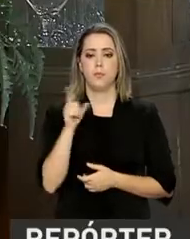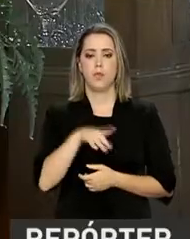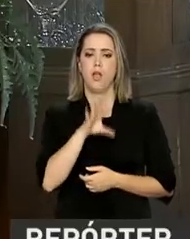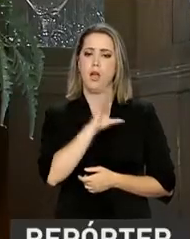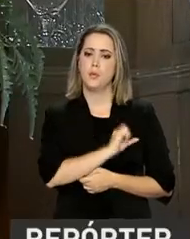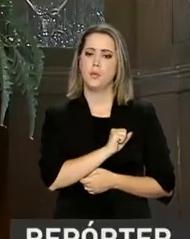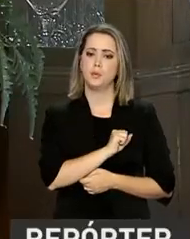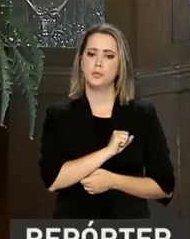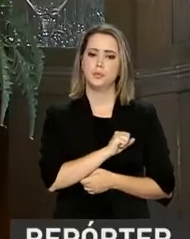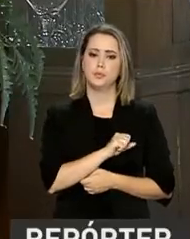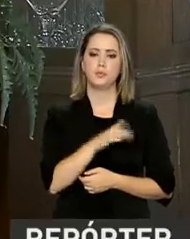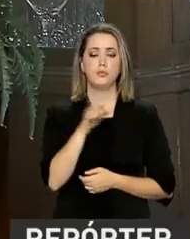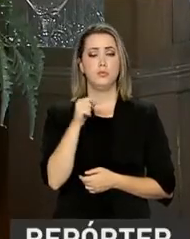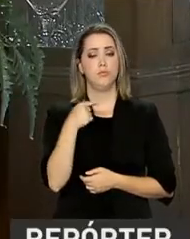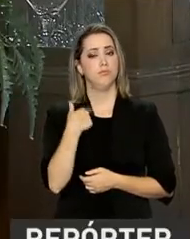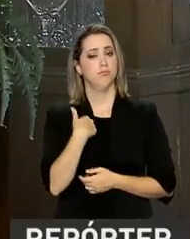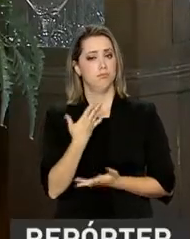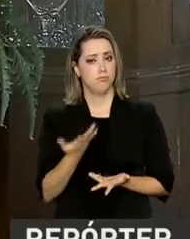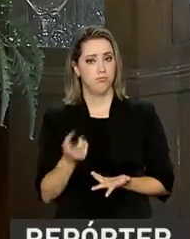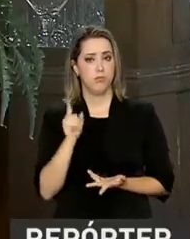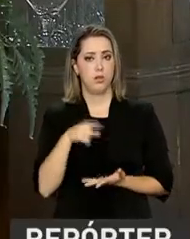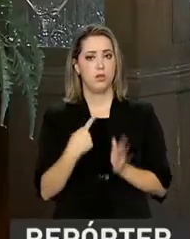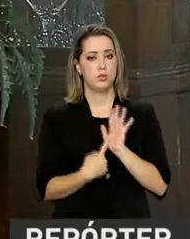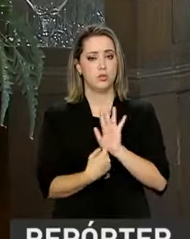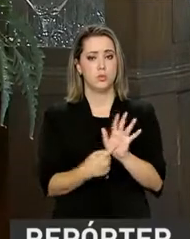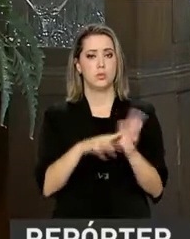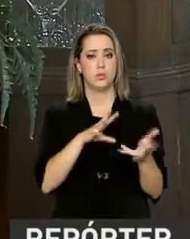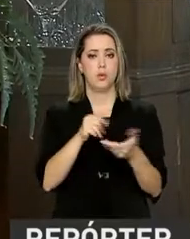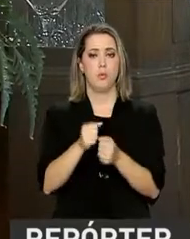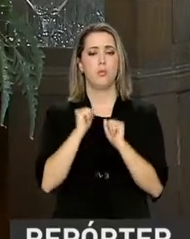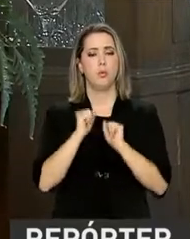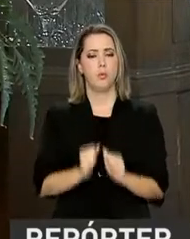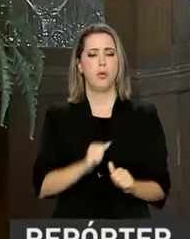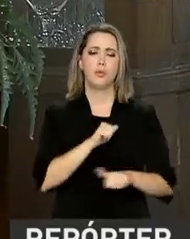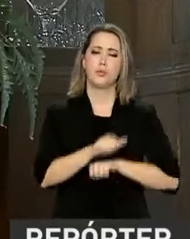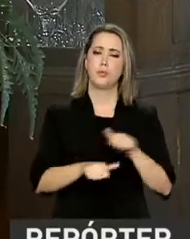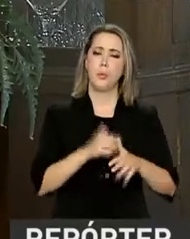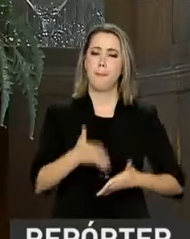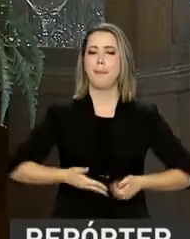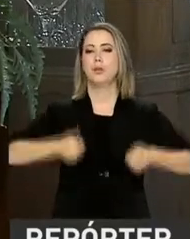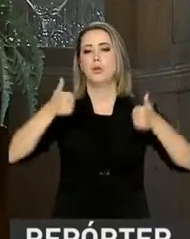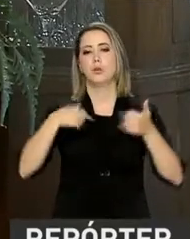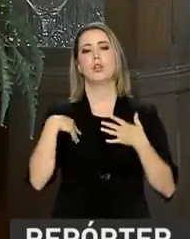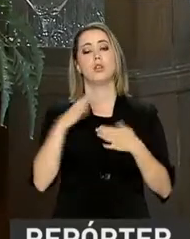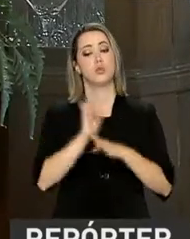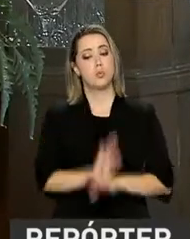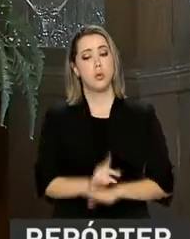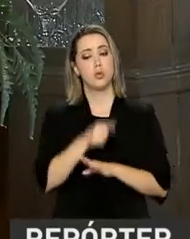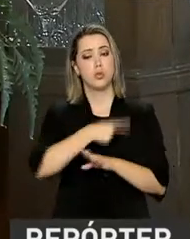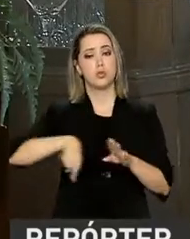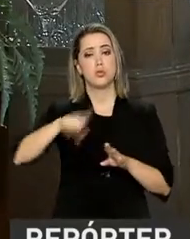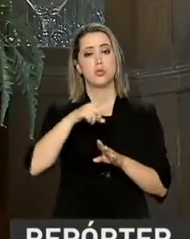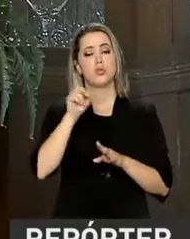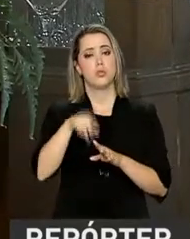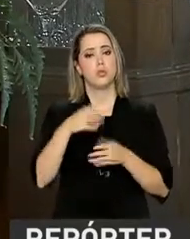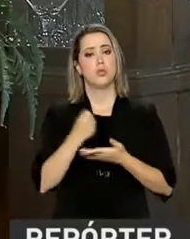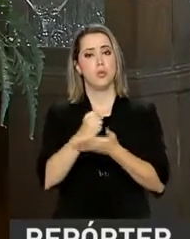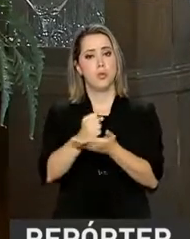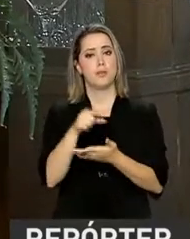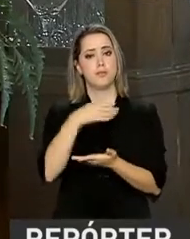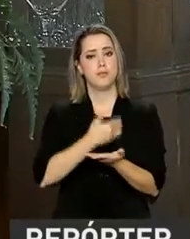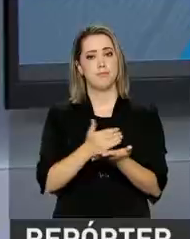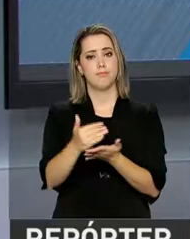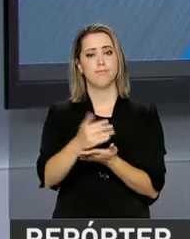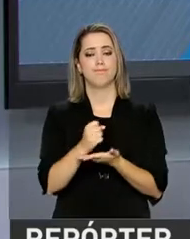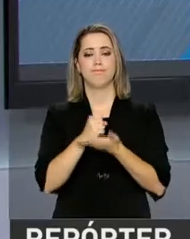amor eu acho que se a gente quer mostrar que o mundo tem jeito que a gente pode fazer alguma coisa para mudar acho que dá pra começar por